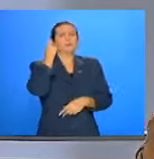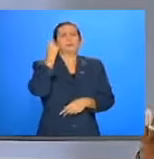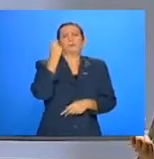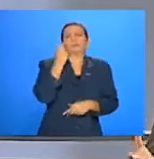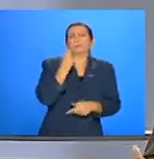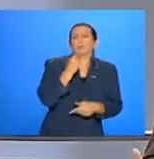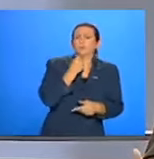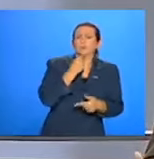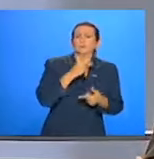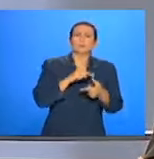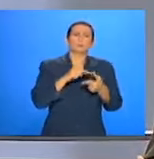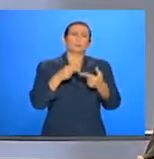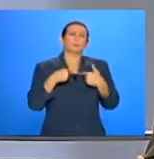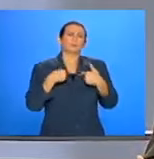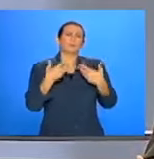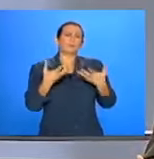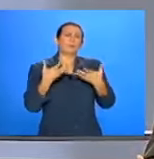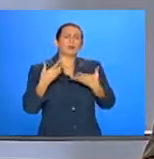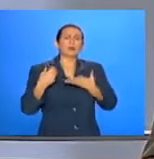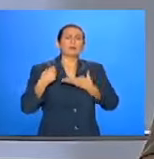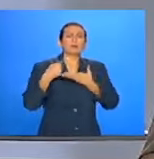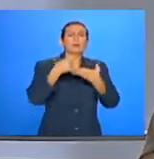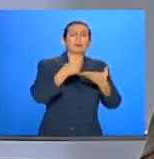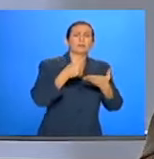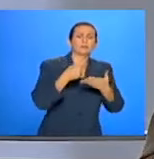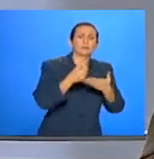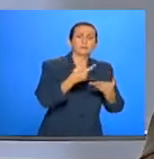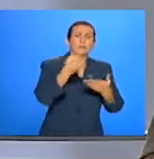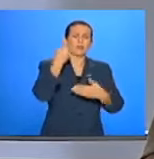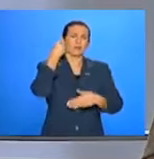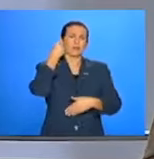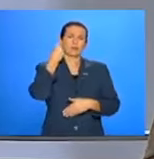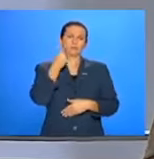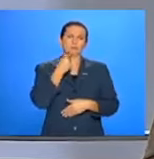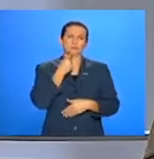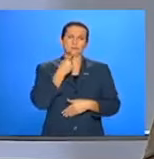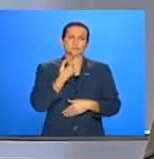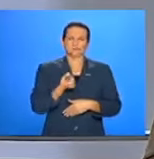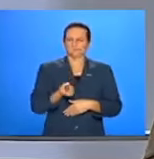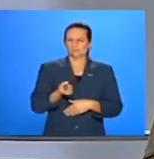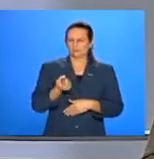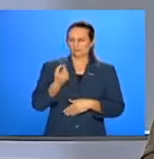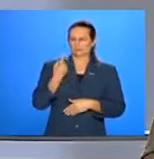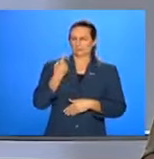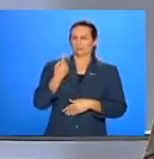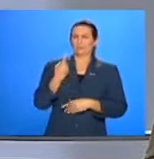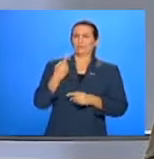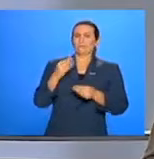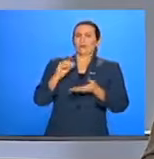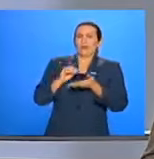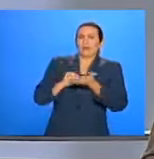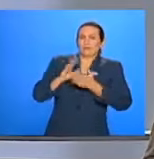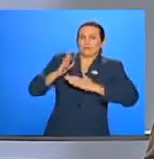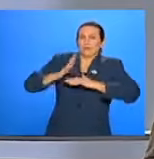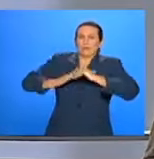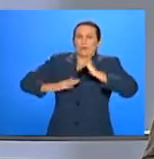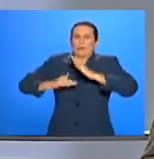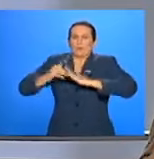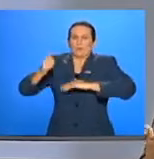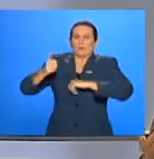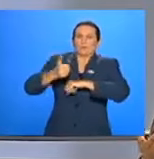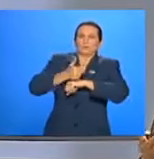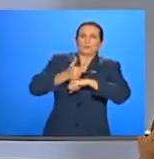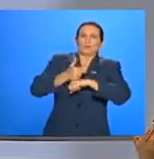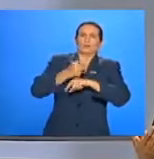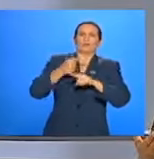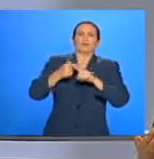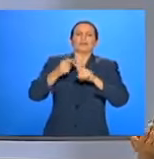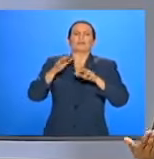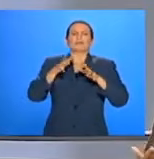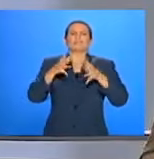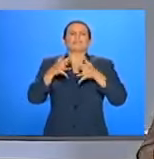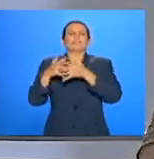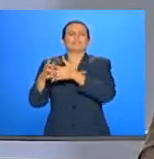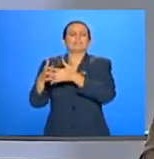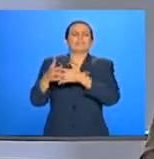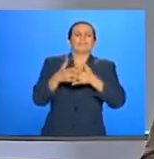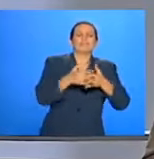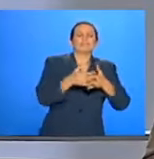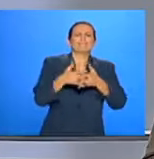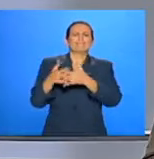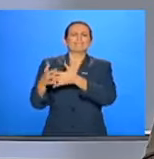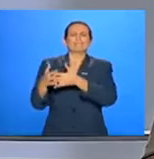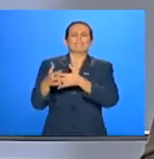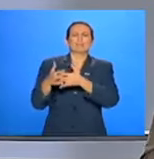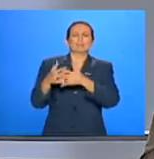desejarem ajudá-los. Casos como este demonstram a extrema confusão em relação à amplitude